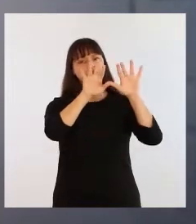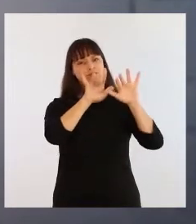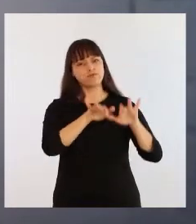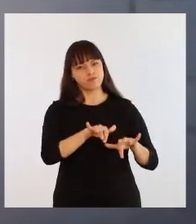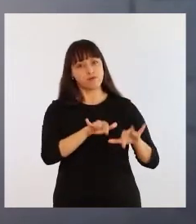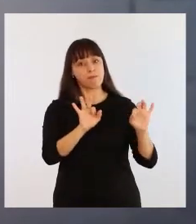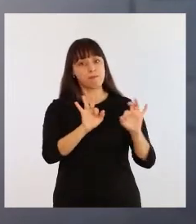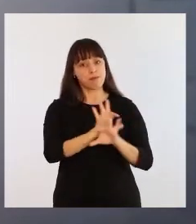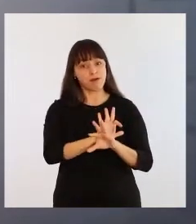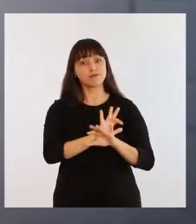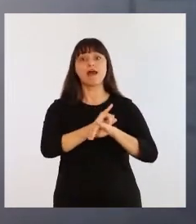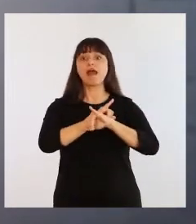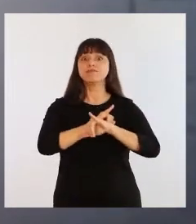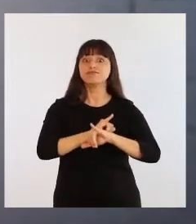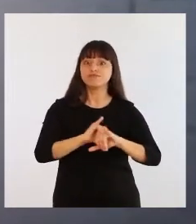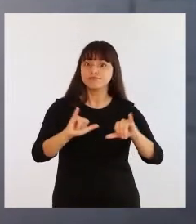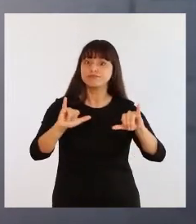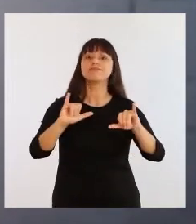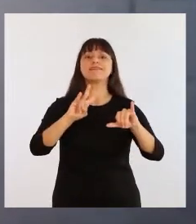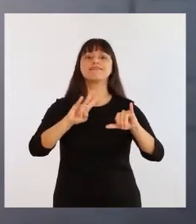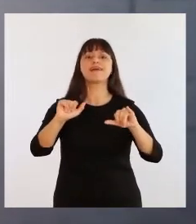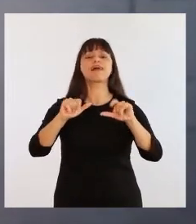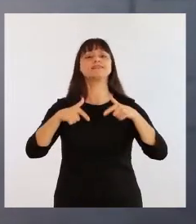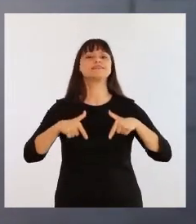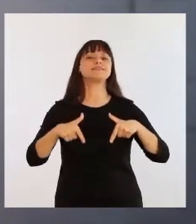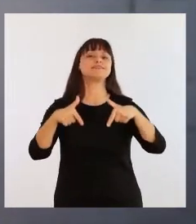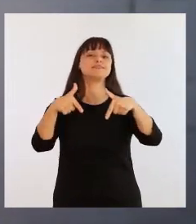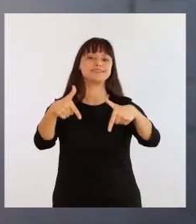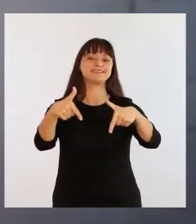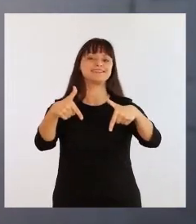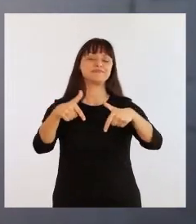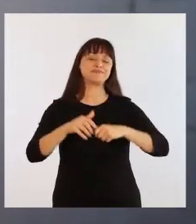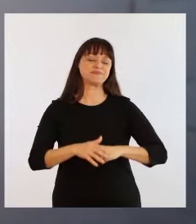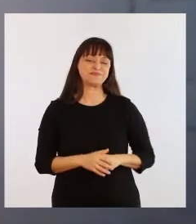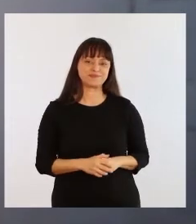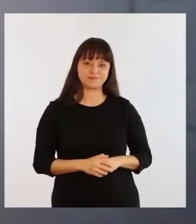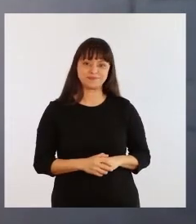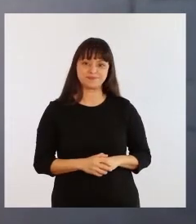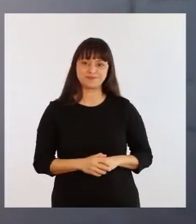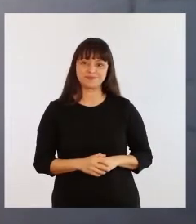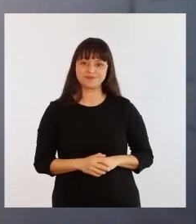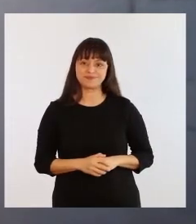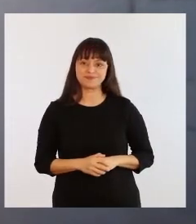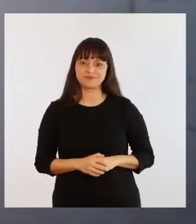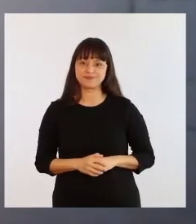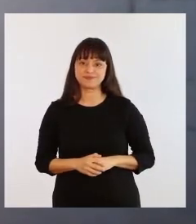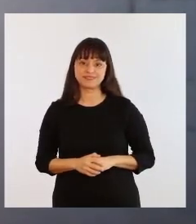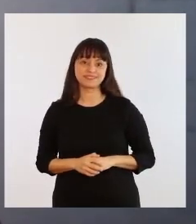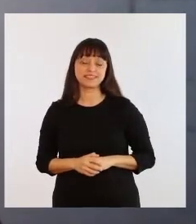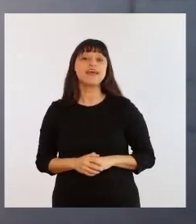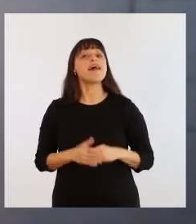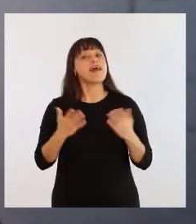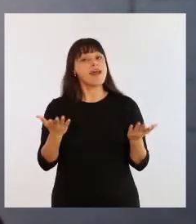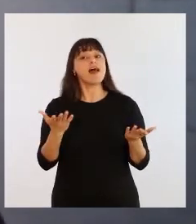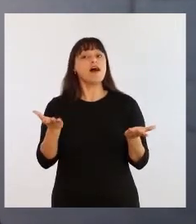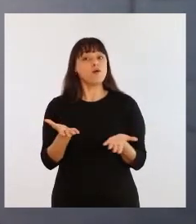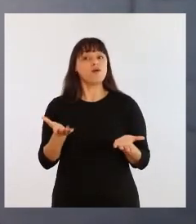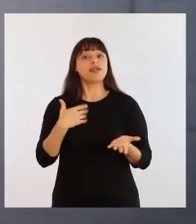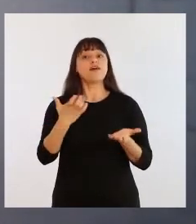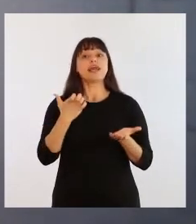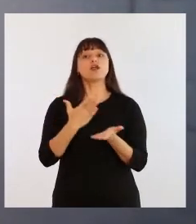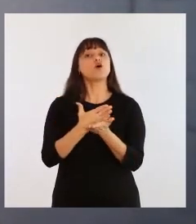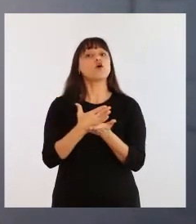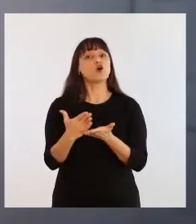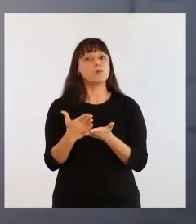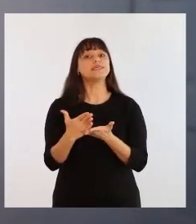formulário, para a gente ter esse registro e poder fazer depois o envio dos certificados. Então, quero começar